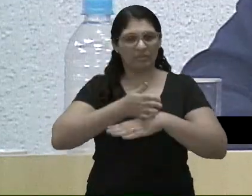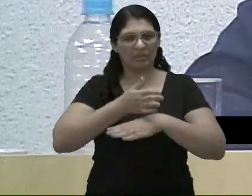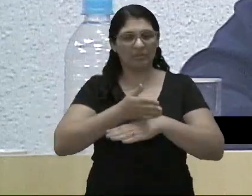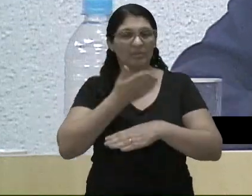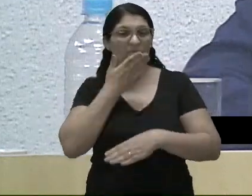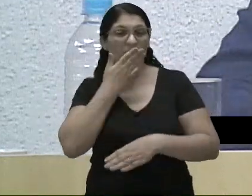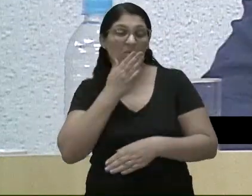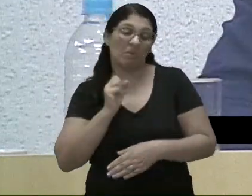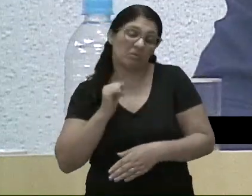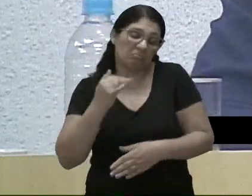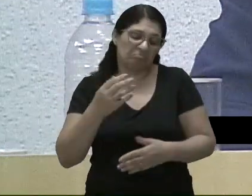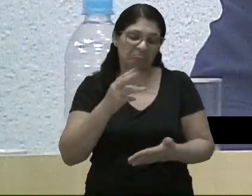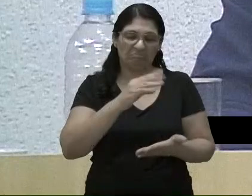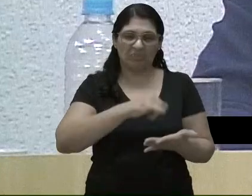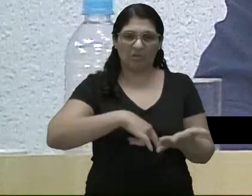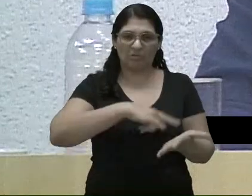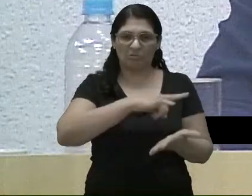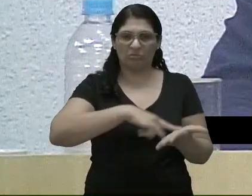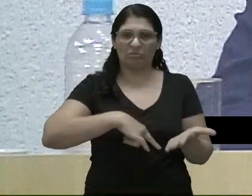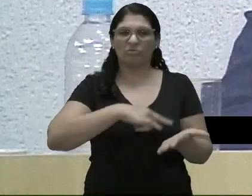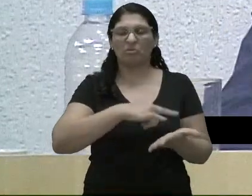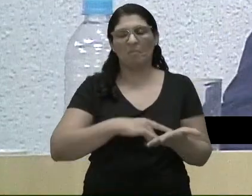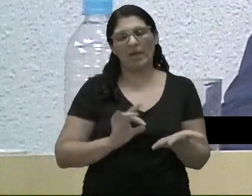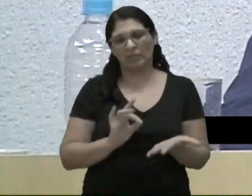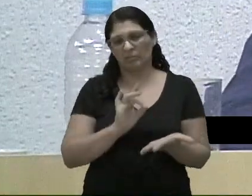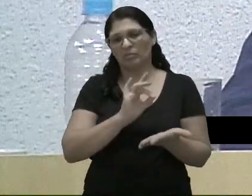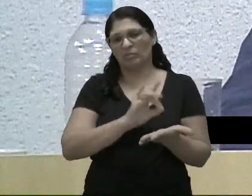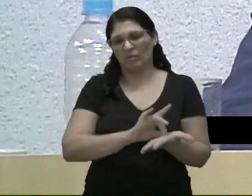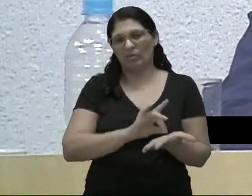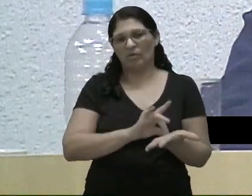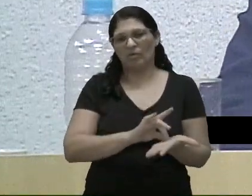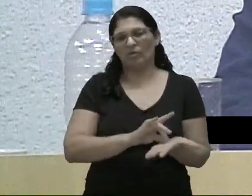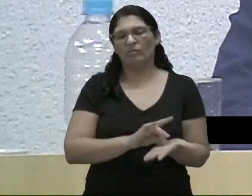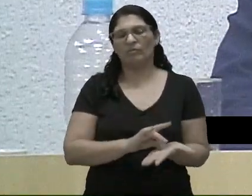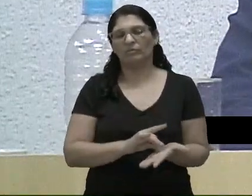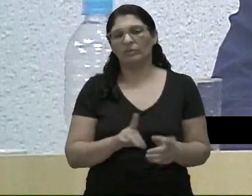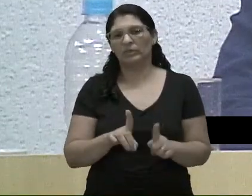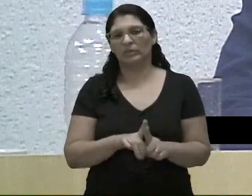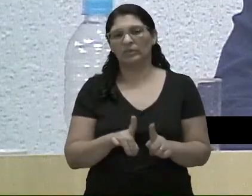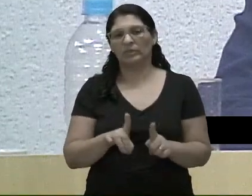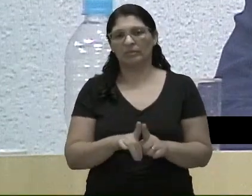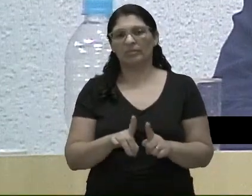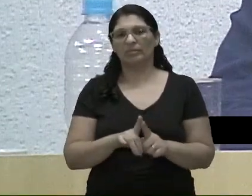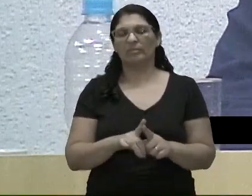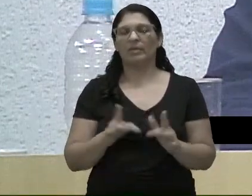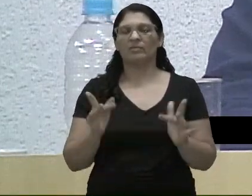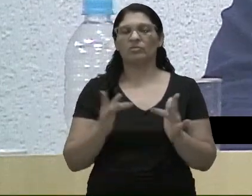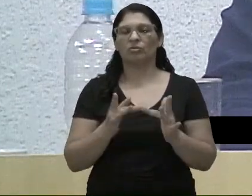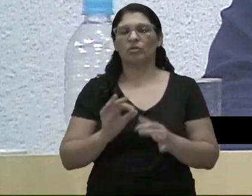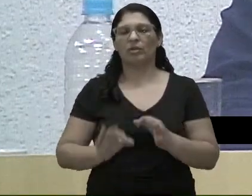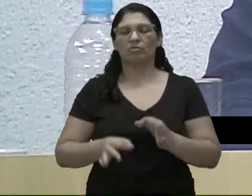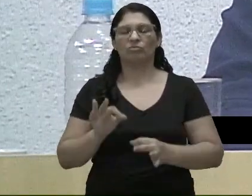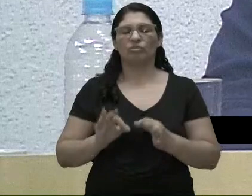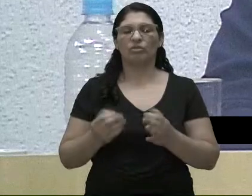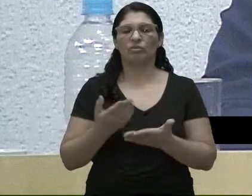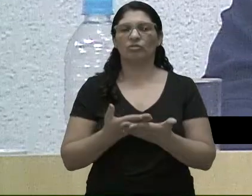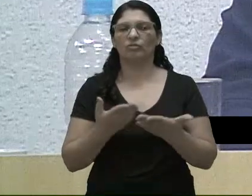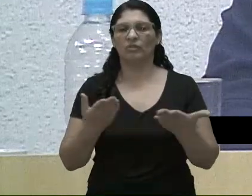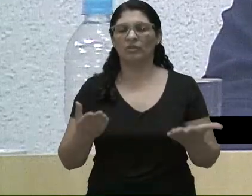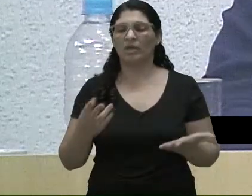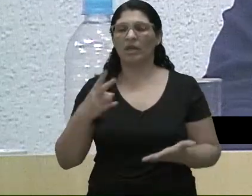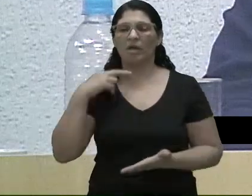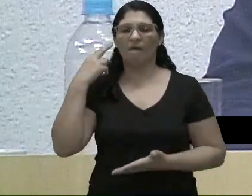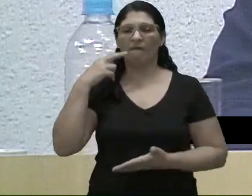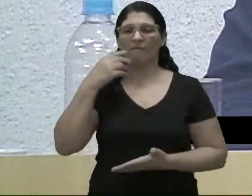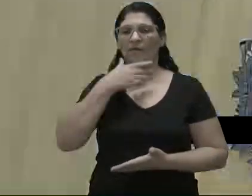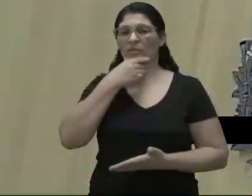documentos por ofício, né, por documento, pelo contato jurídico de vocês. Vereador Serginho, quer falar